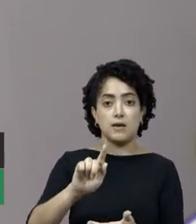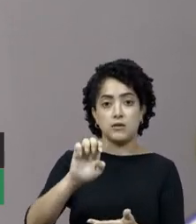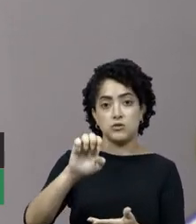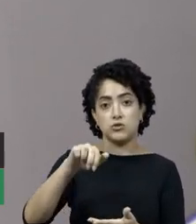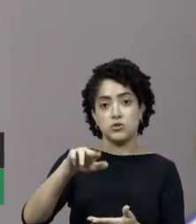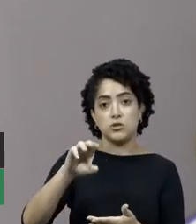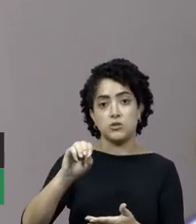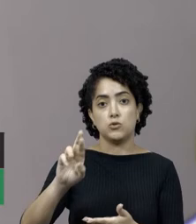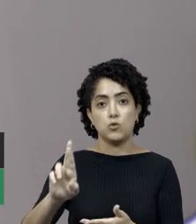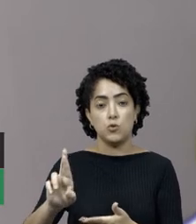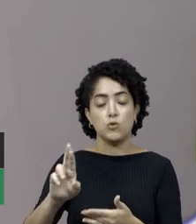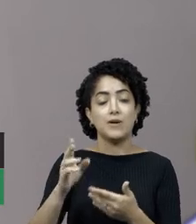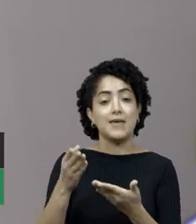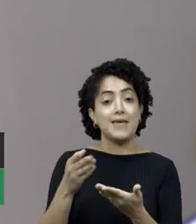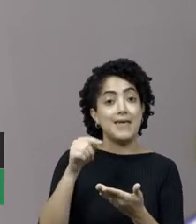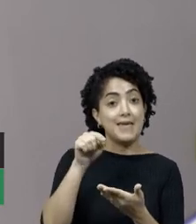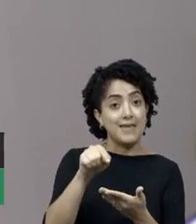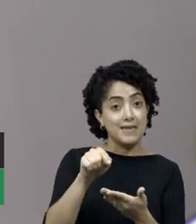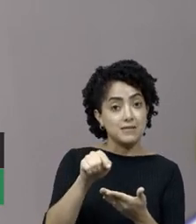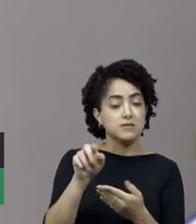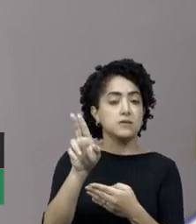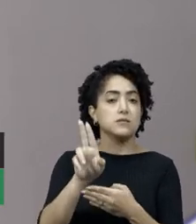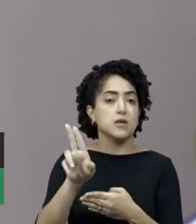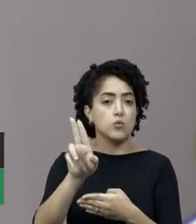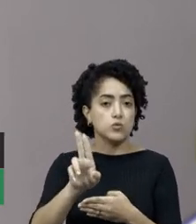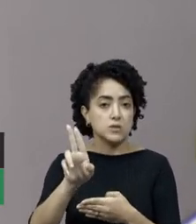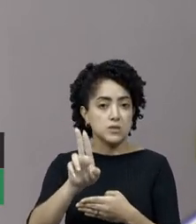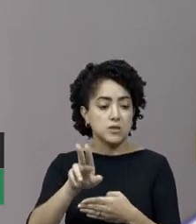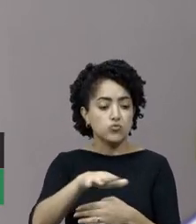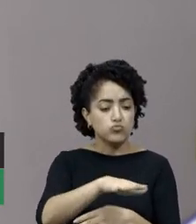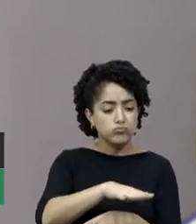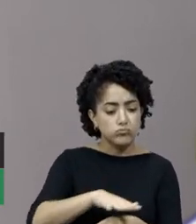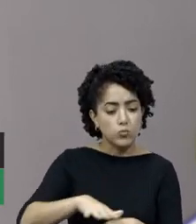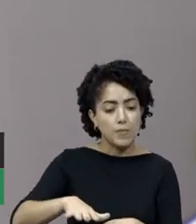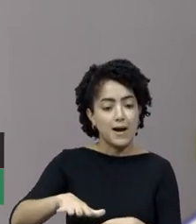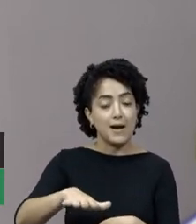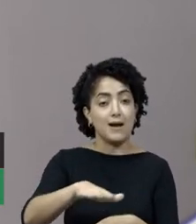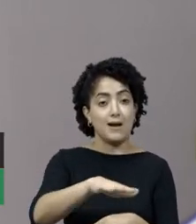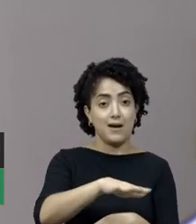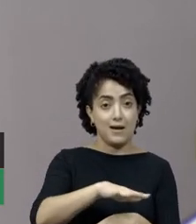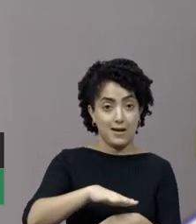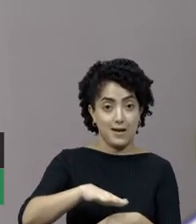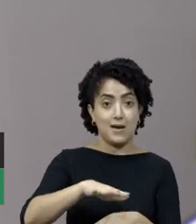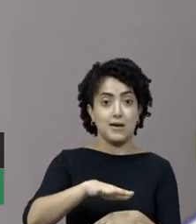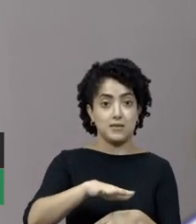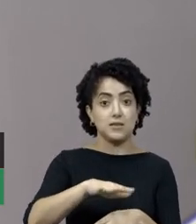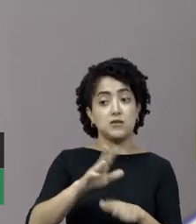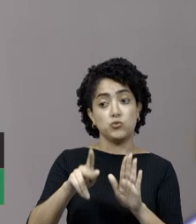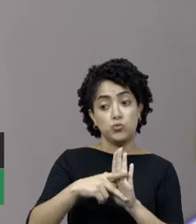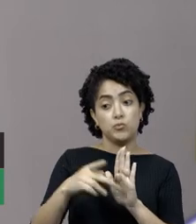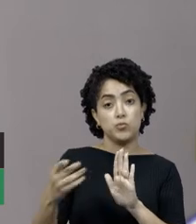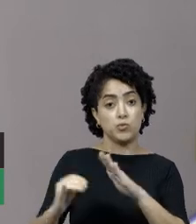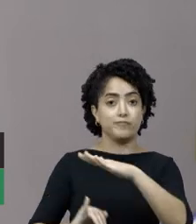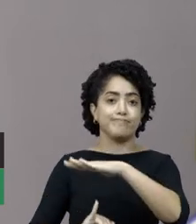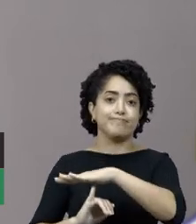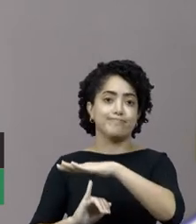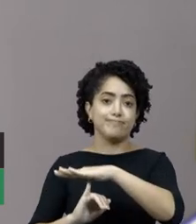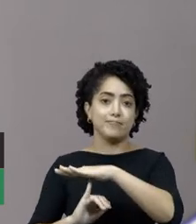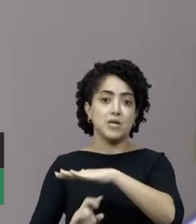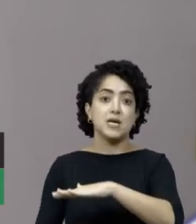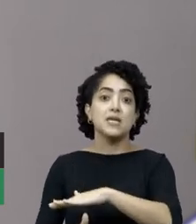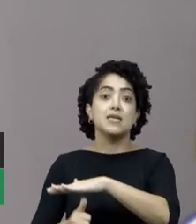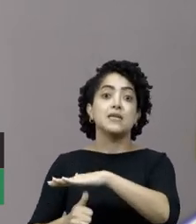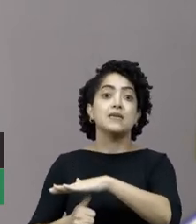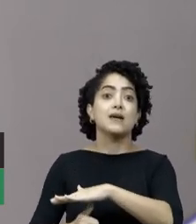Zimmermann. Este colégio está utilizando um espaço do Instituto Federal. E a reitora vai precisar da